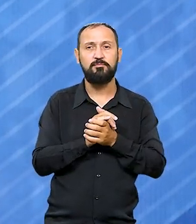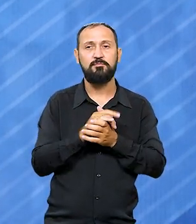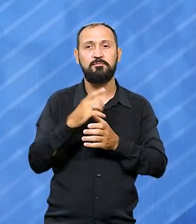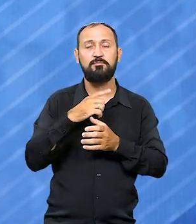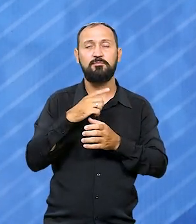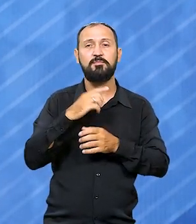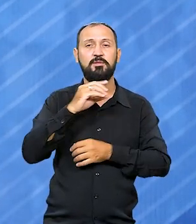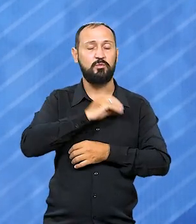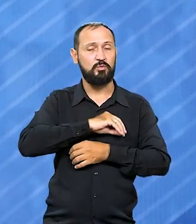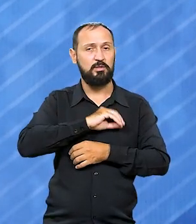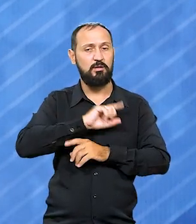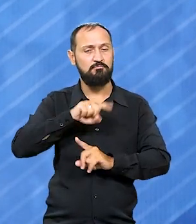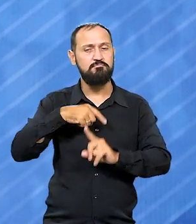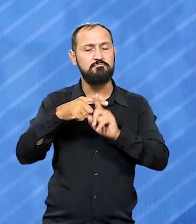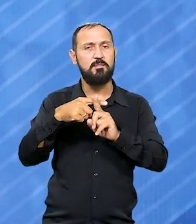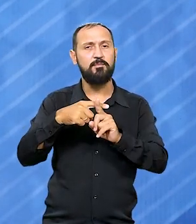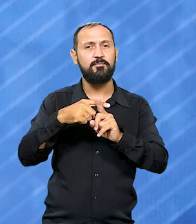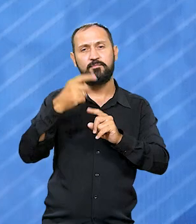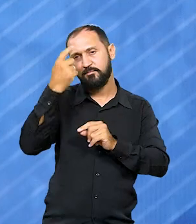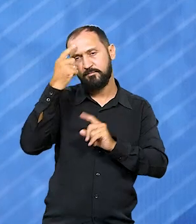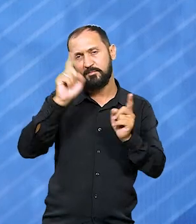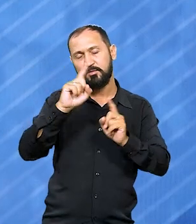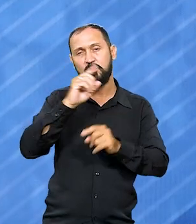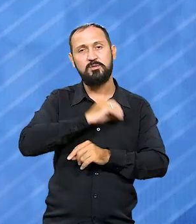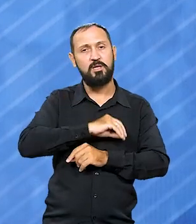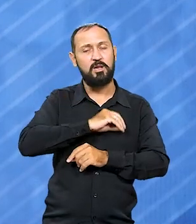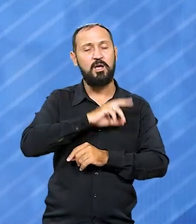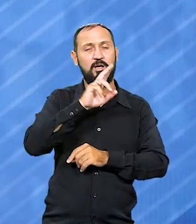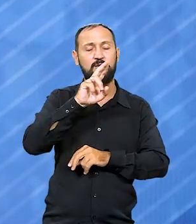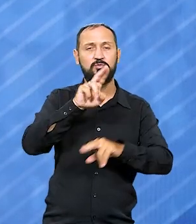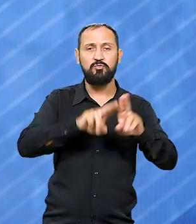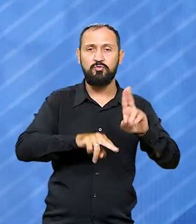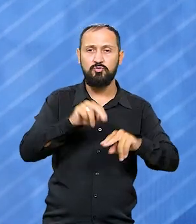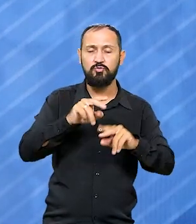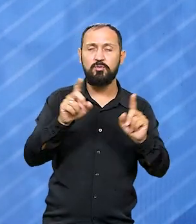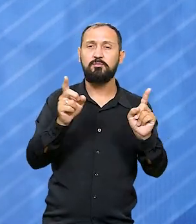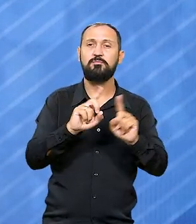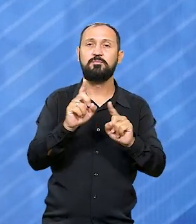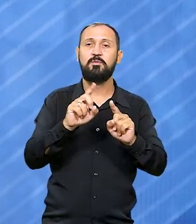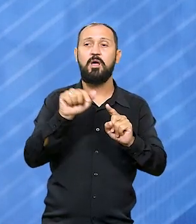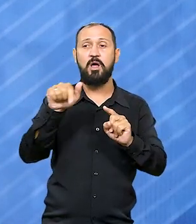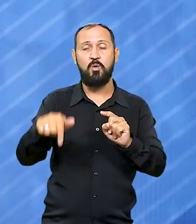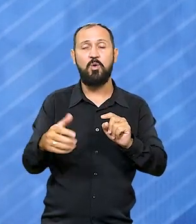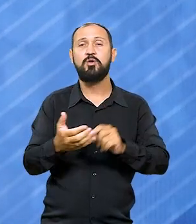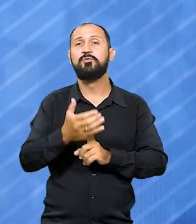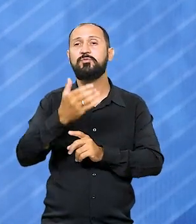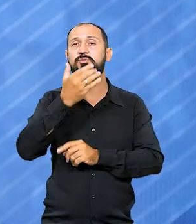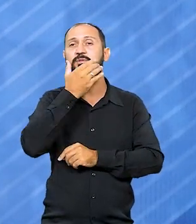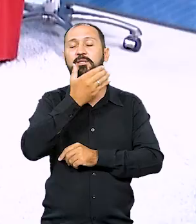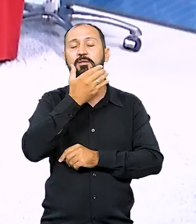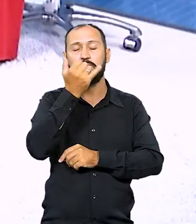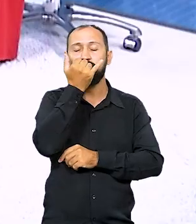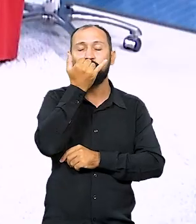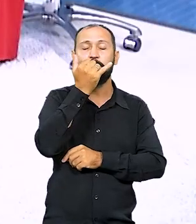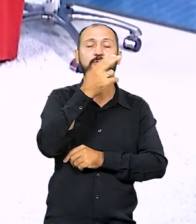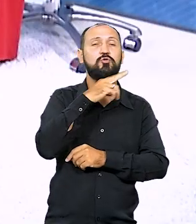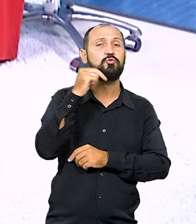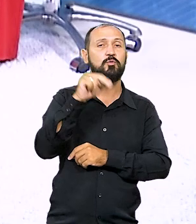meio tempo teve um aumento de salário, não vai ser considerado o salário de junho, vai ser considerado o salário agora